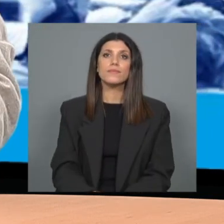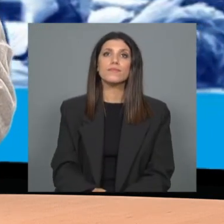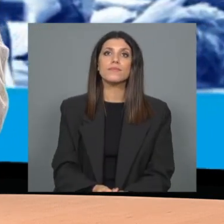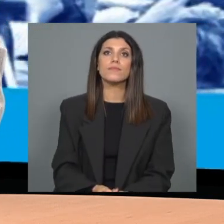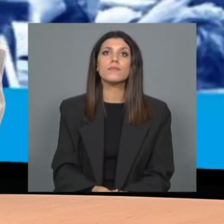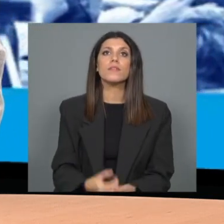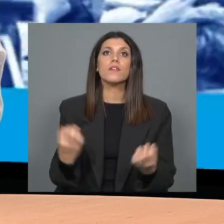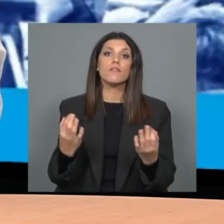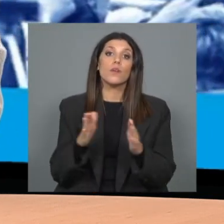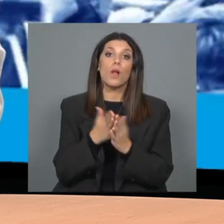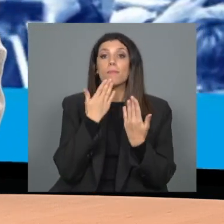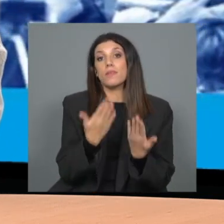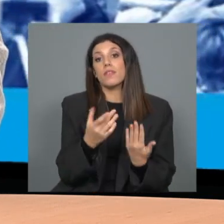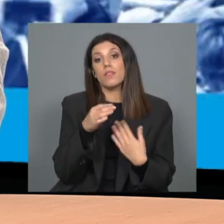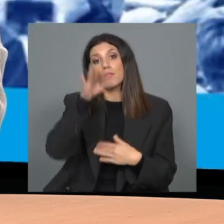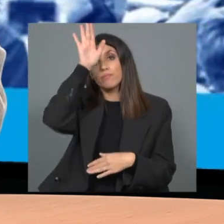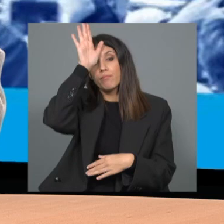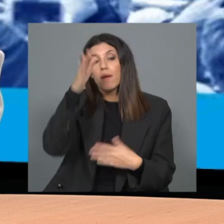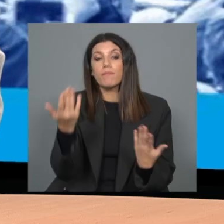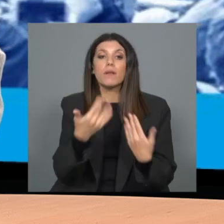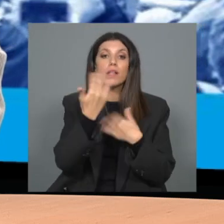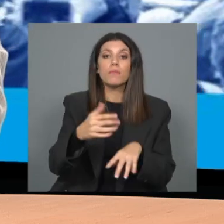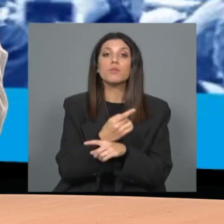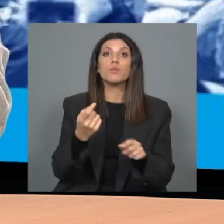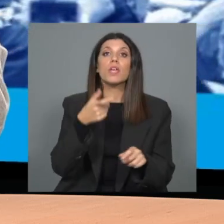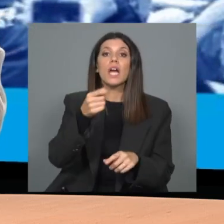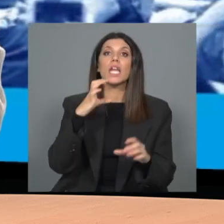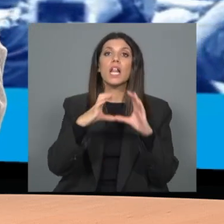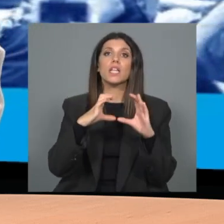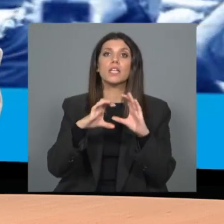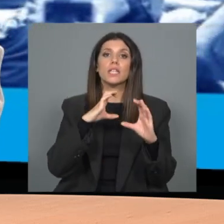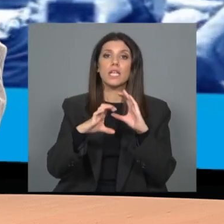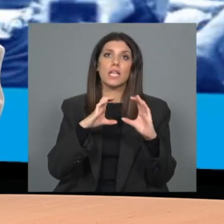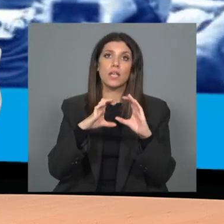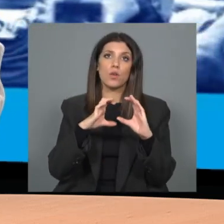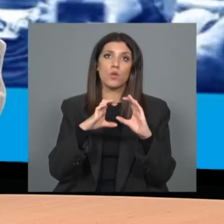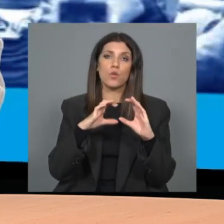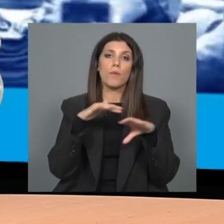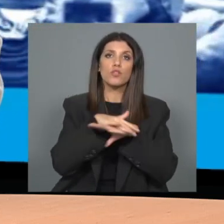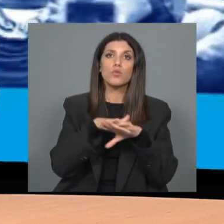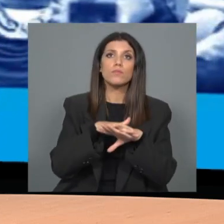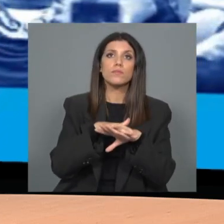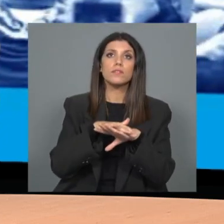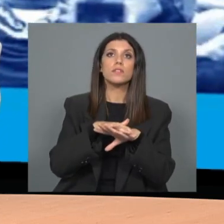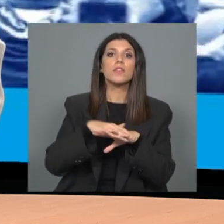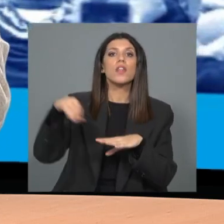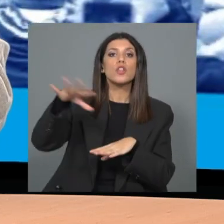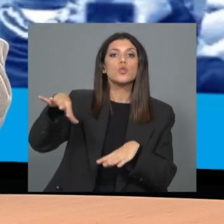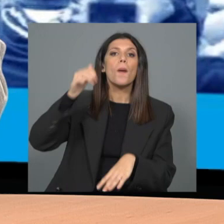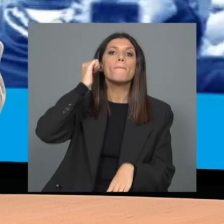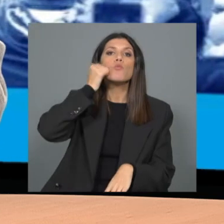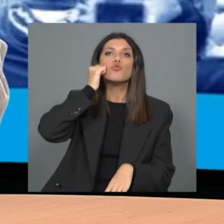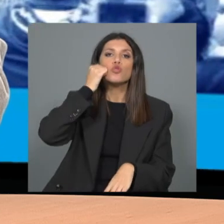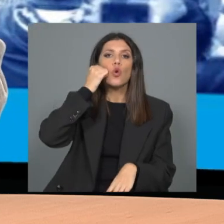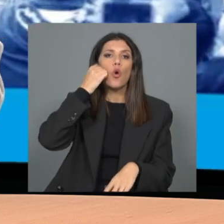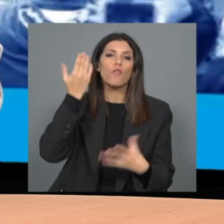percebe-se que é limitado, sobretudo a partir do momento em que os canais de comunicação com o Patriarcado Ortodoxo Moscovo ficaram, diria, contaminados. Houve